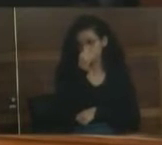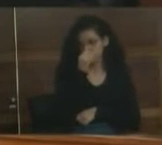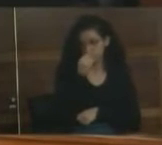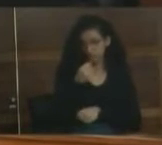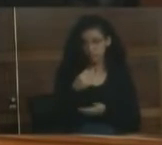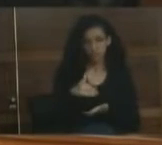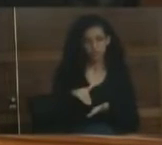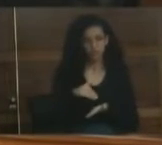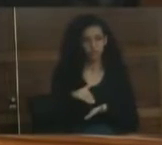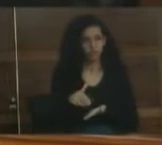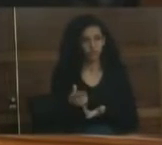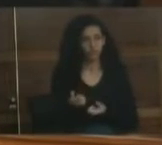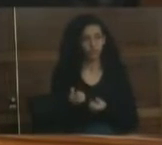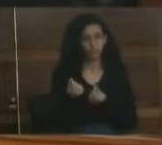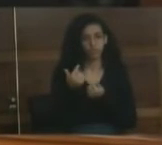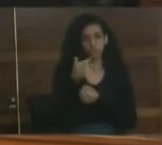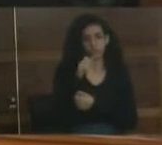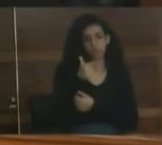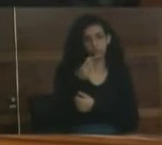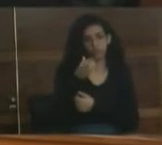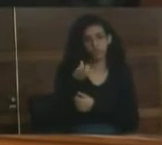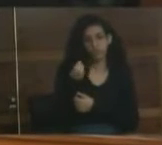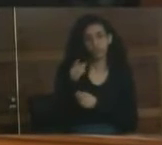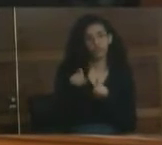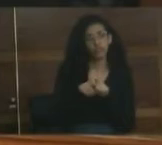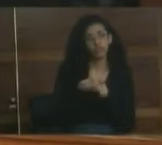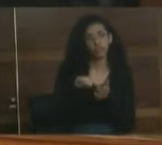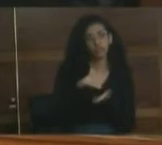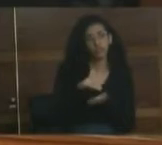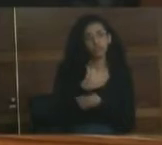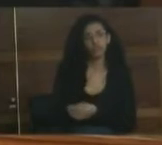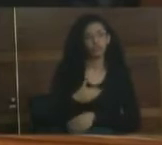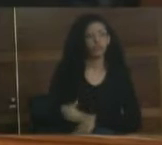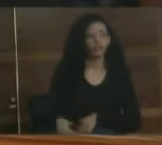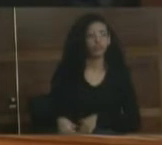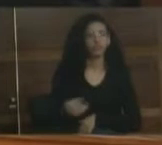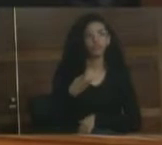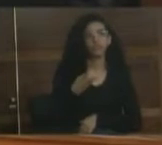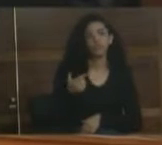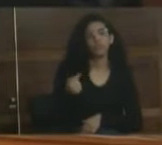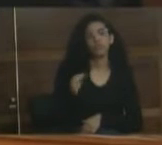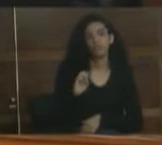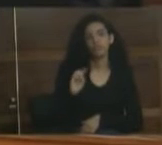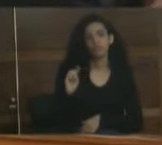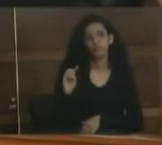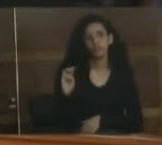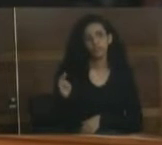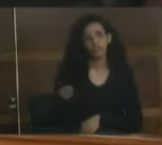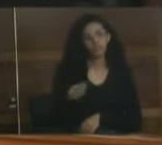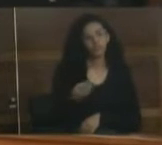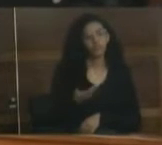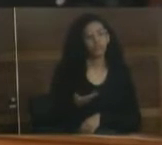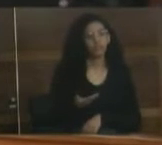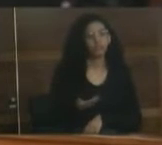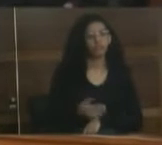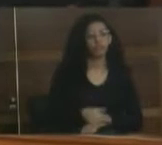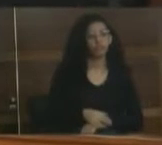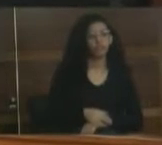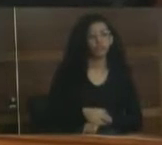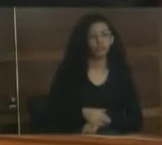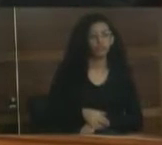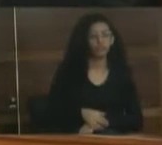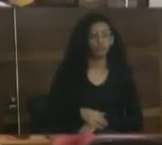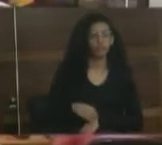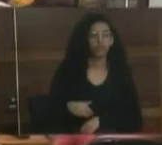secretaria de finanças com 26 a secretaria de governo também que não é secretaria fim com 37 milhões quase 37 milhões e meio